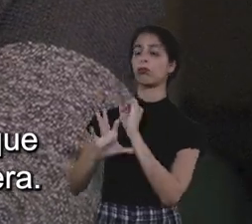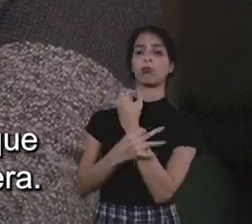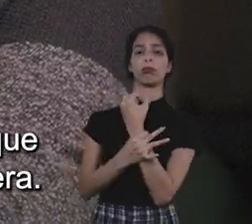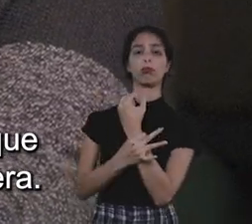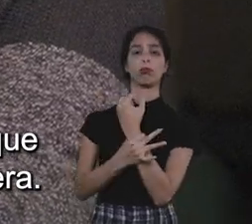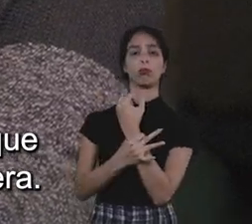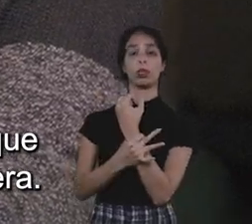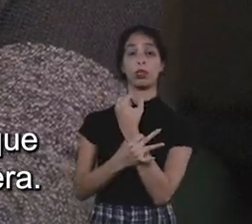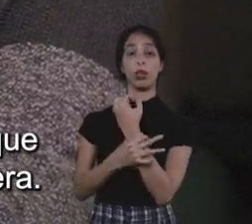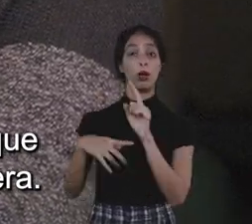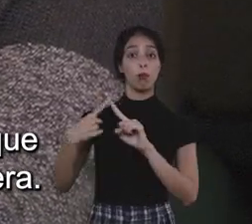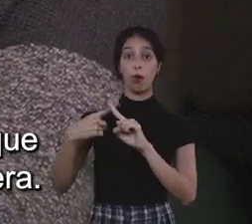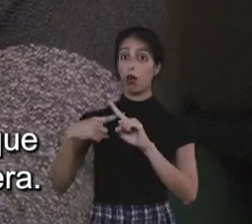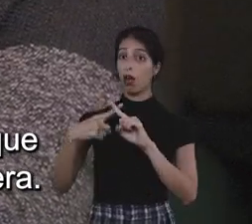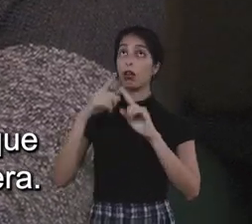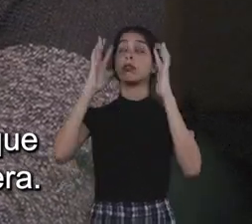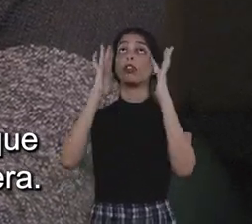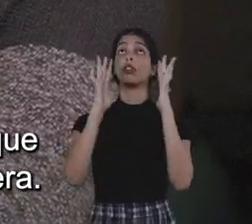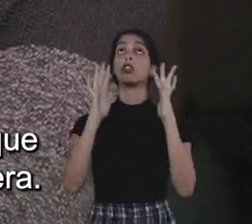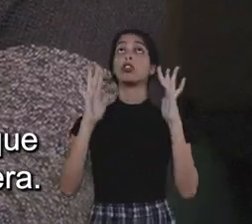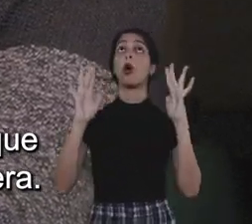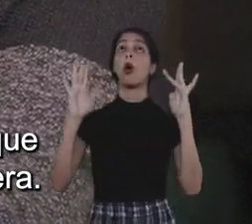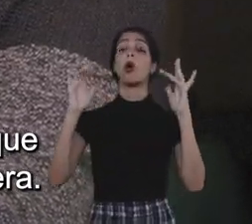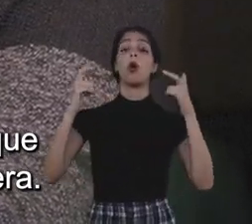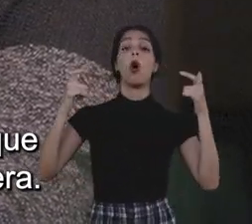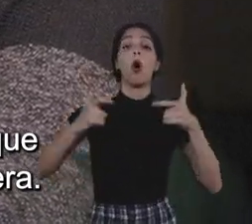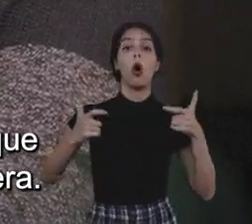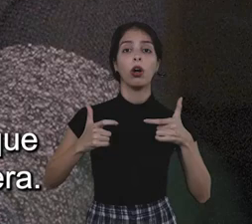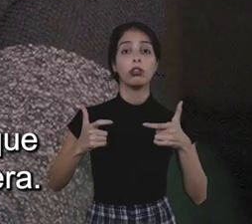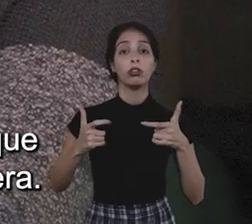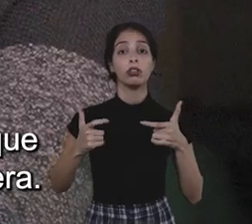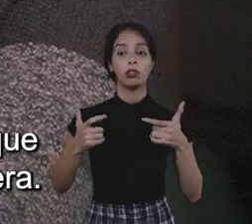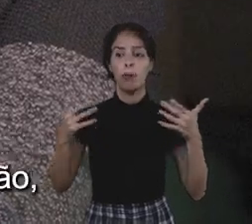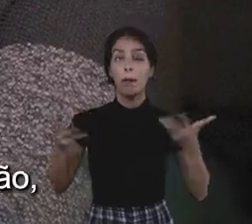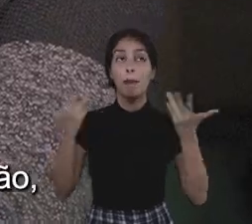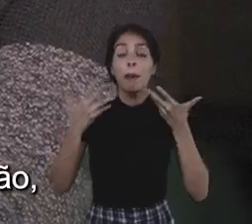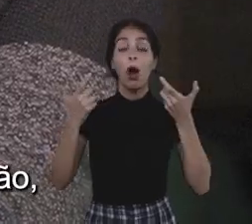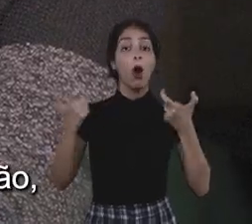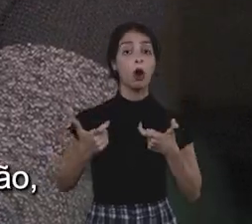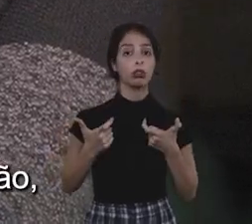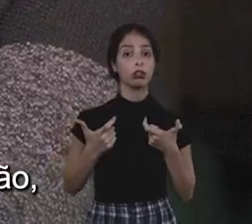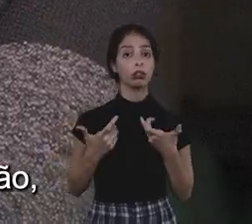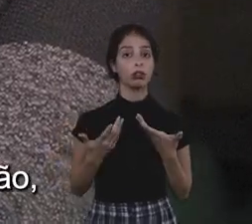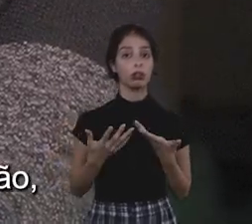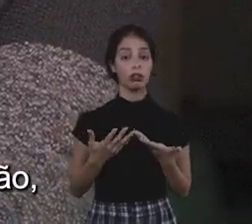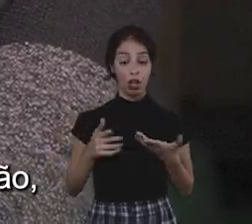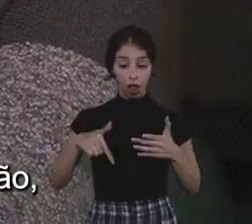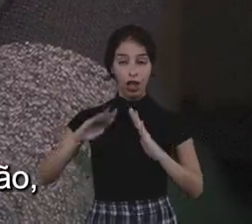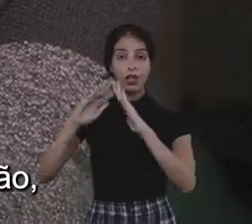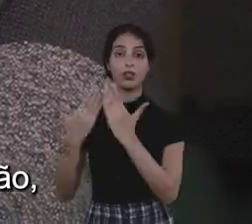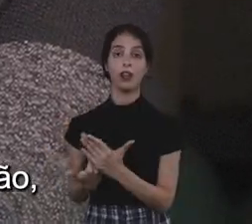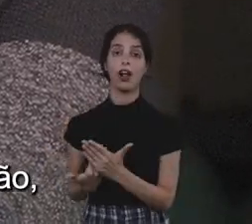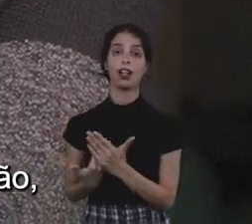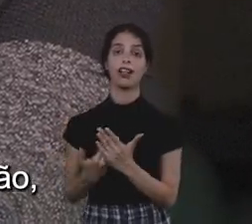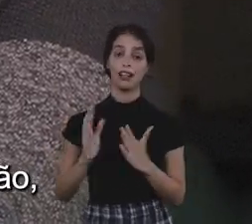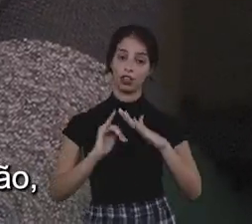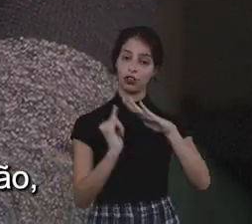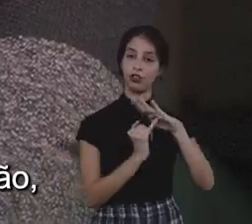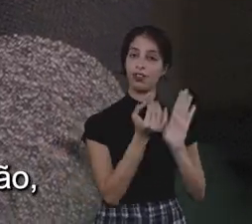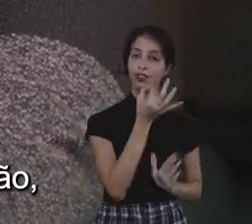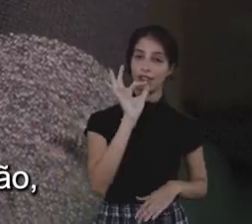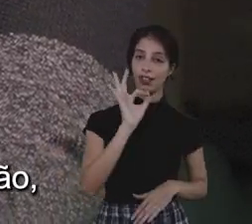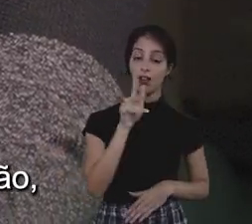porque é nele que são construídos a maioria dos sonhos dessa galera né É nesse espaço aqui que a gente precisa